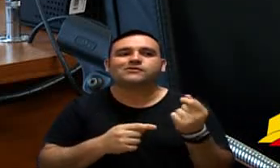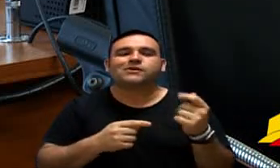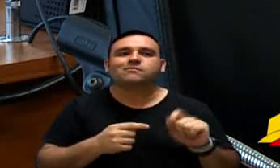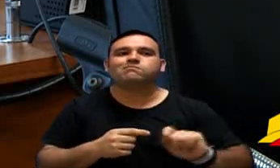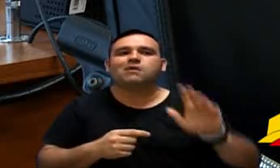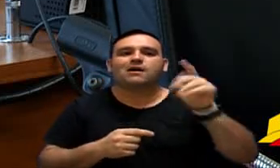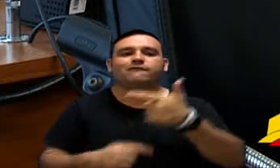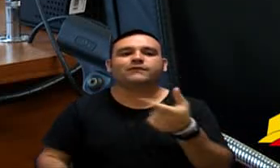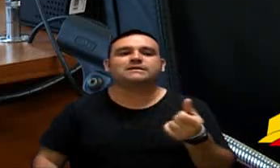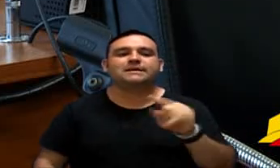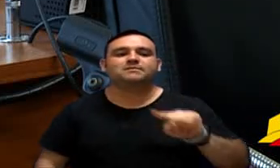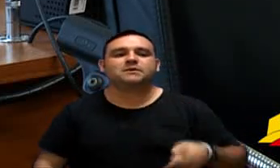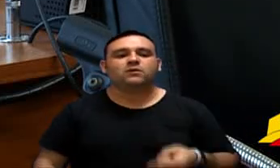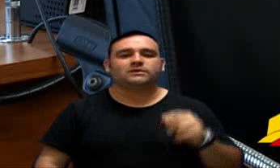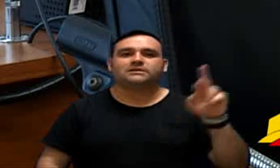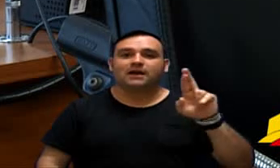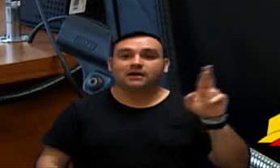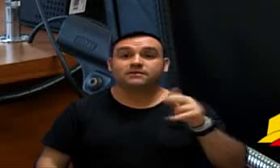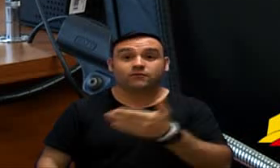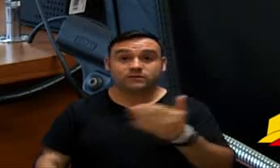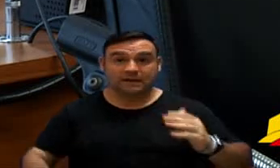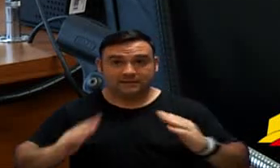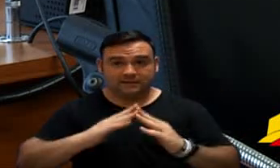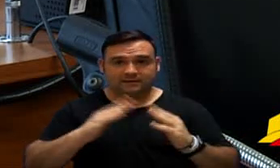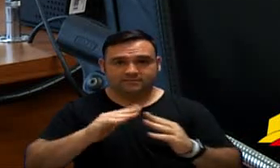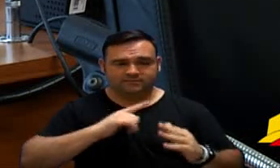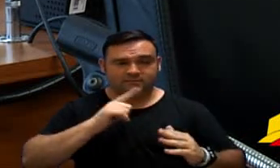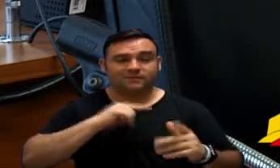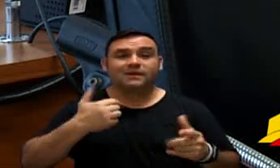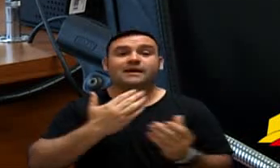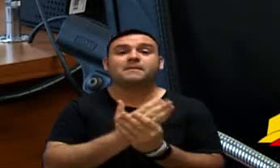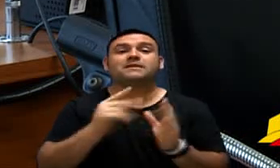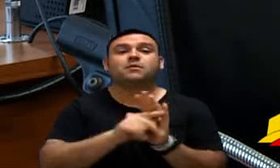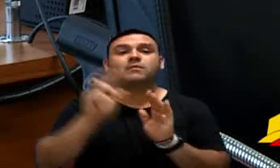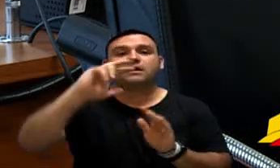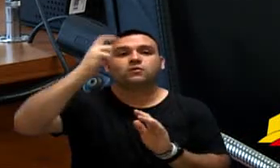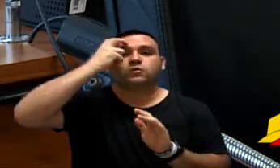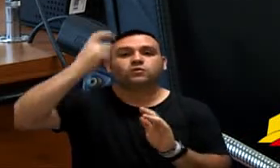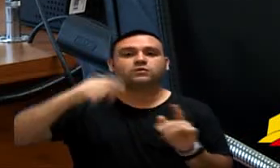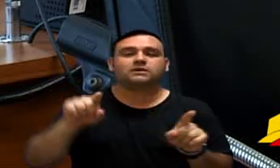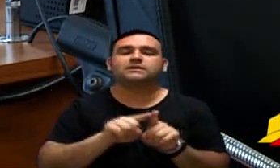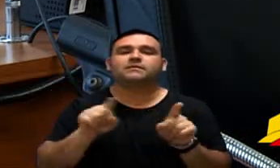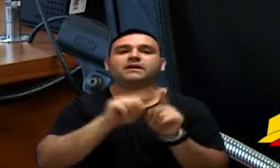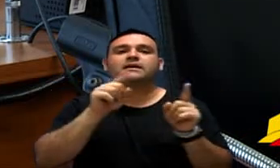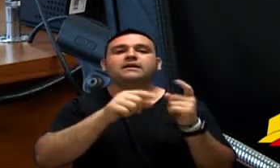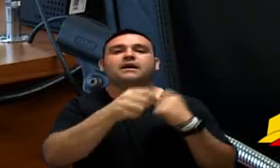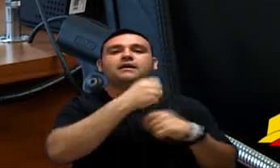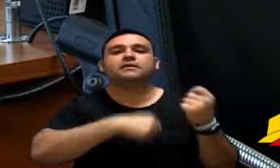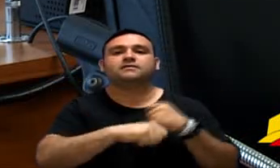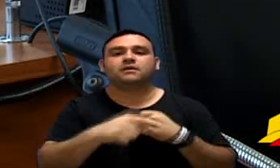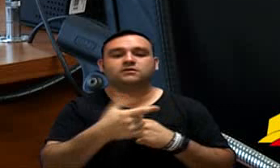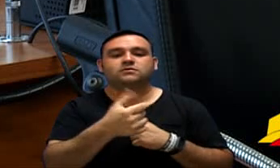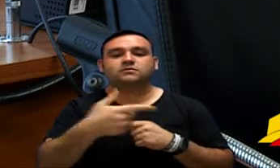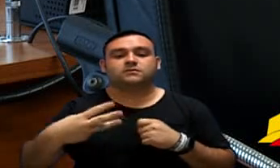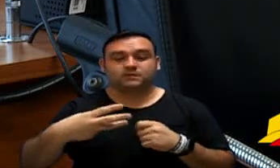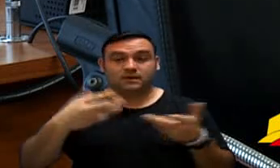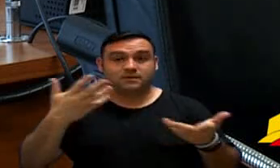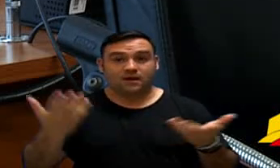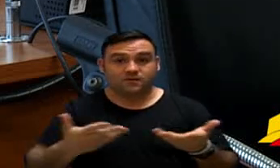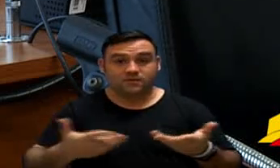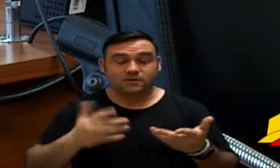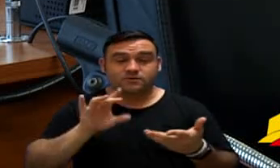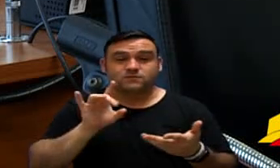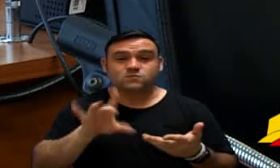superfaturamento, 26 milhões de reais. Para quem está em casa, nós temos a pasta da Cultura, que para o ano 2023 ela só,